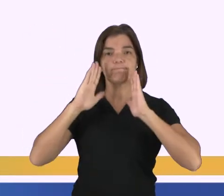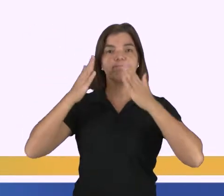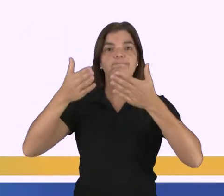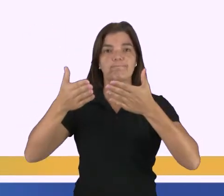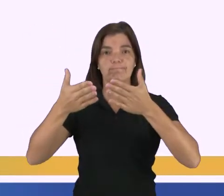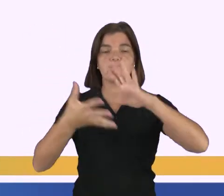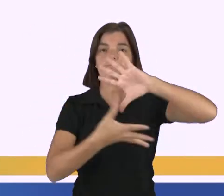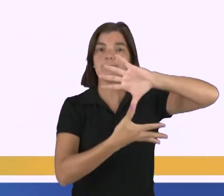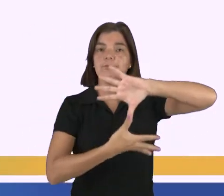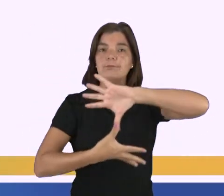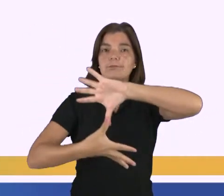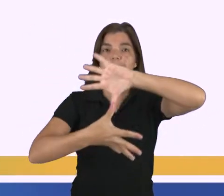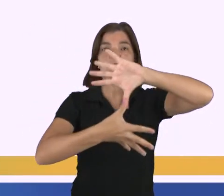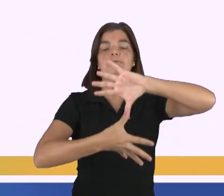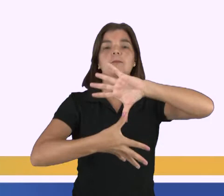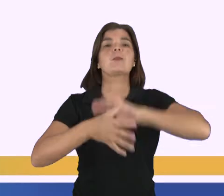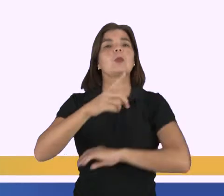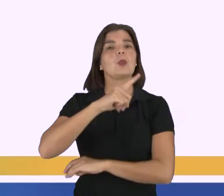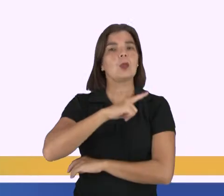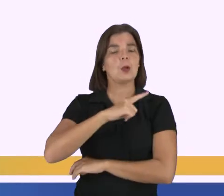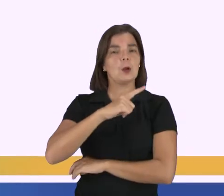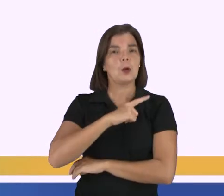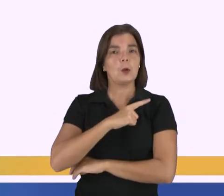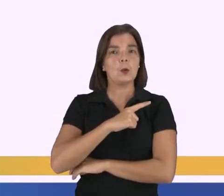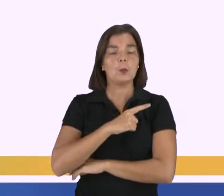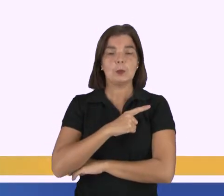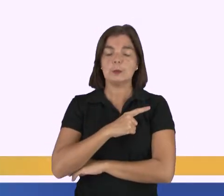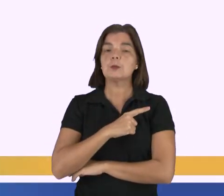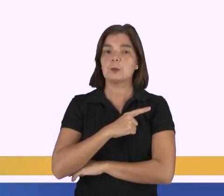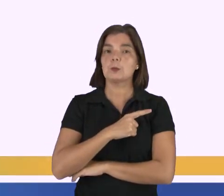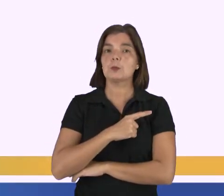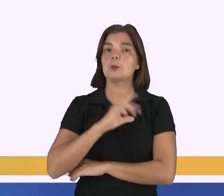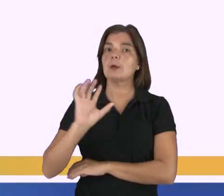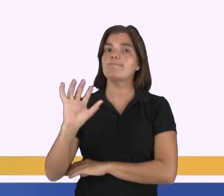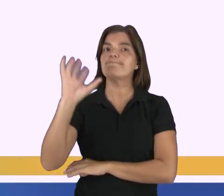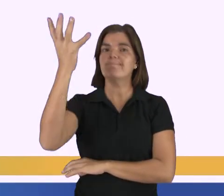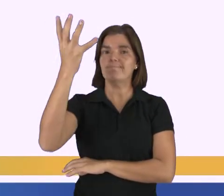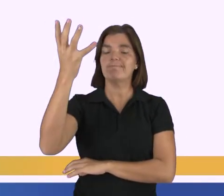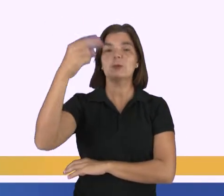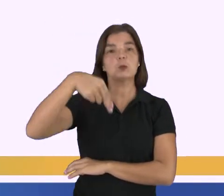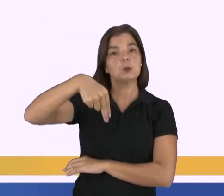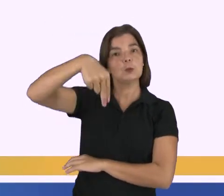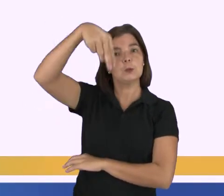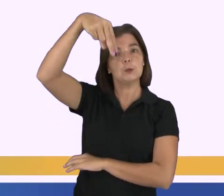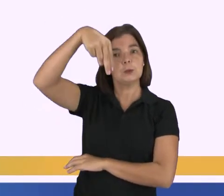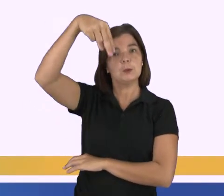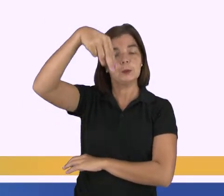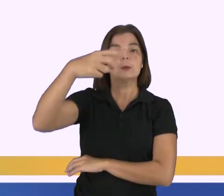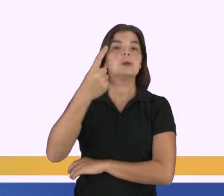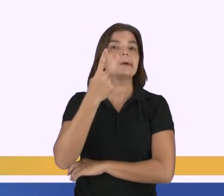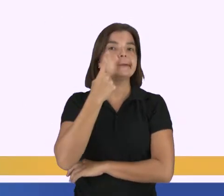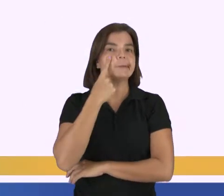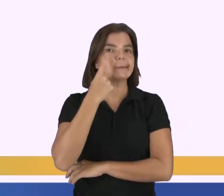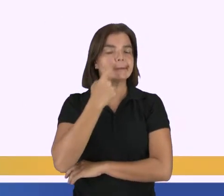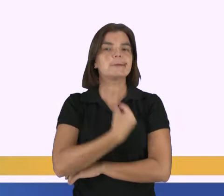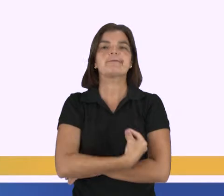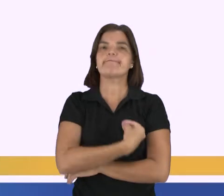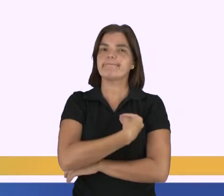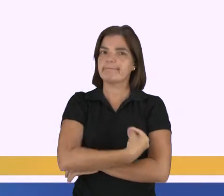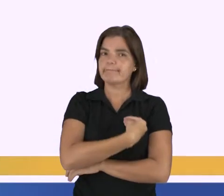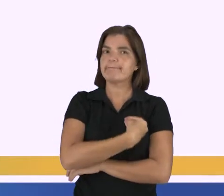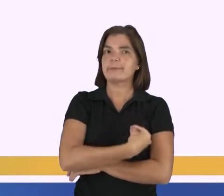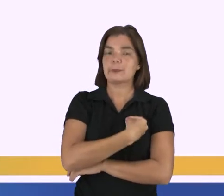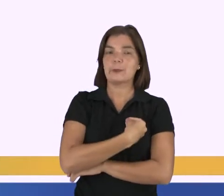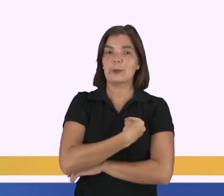para o mapa onde está os climas da região norte da qual nós fazemos parte. Então,